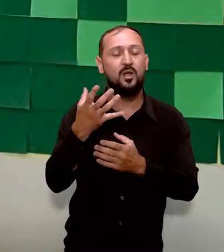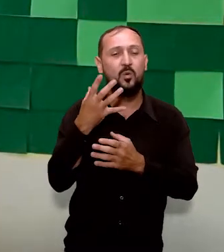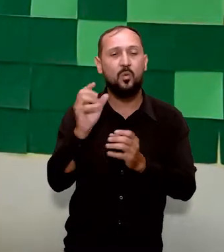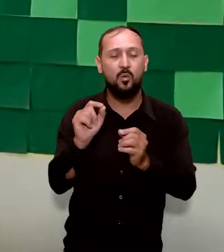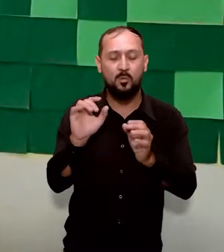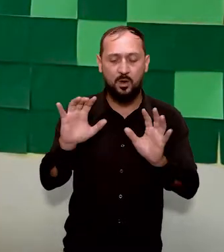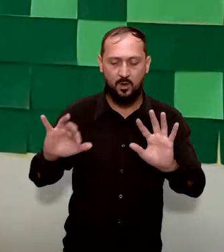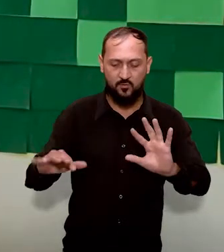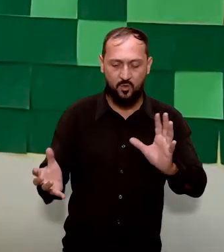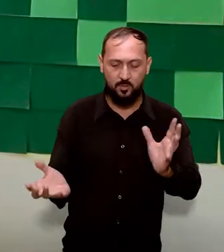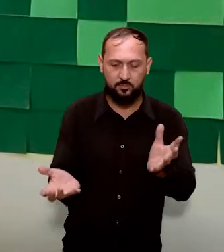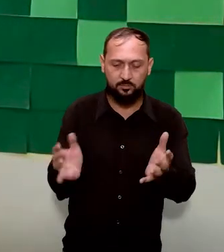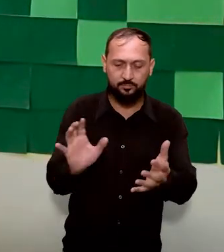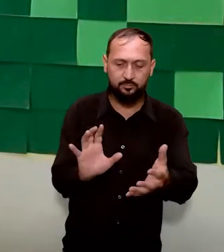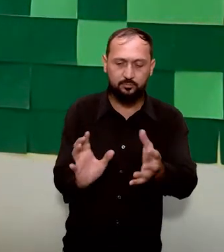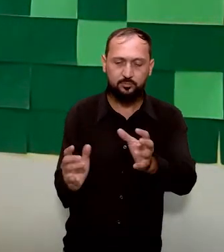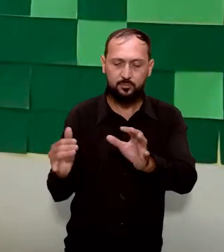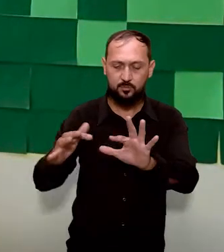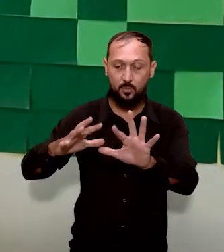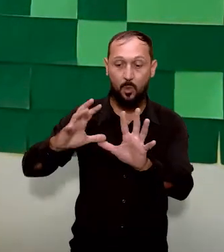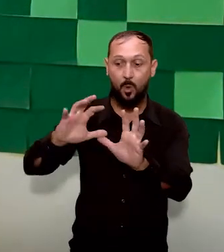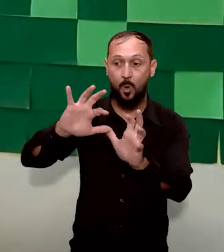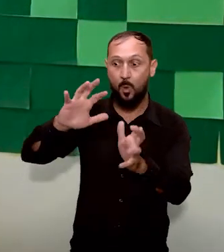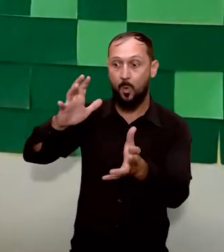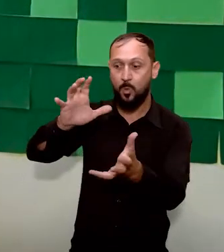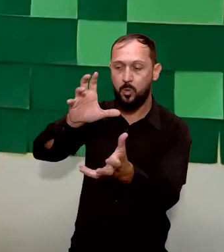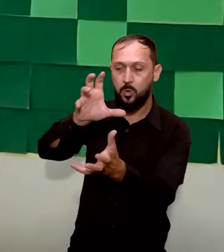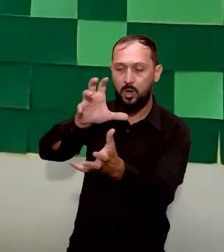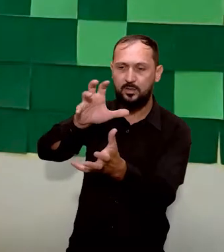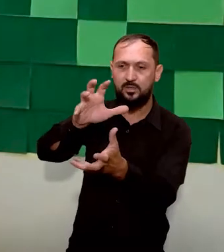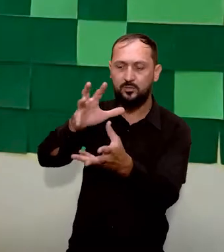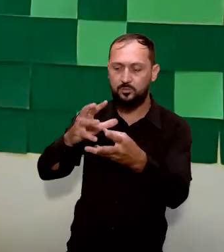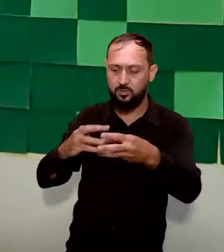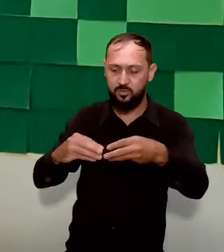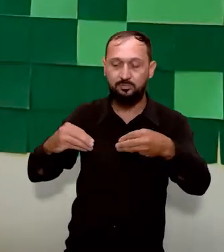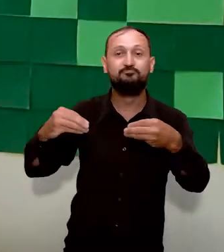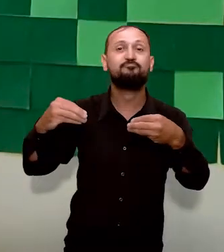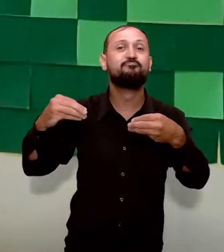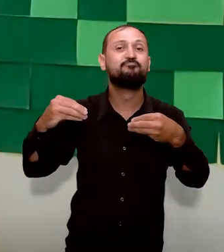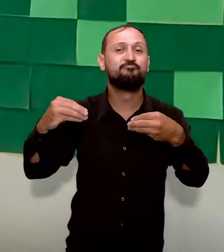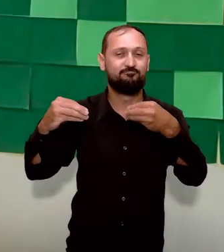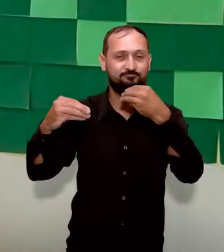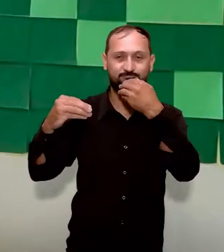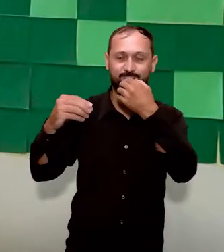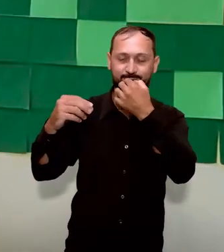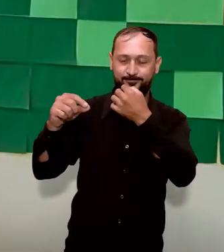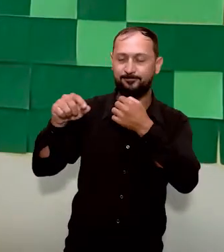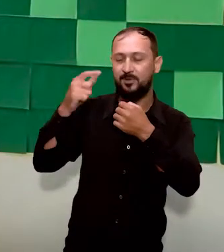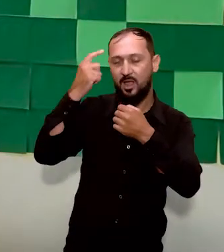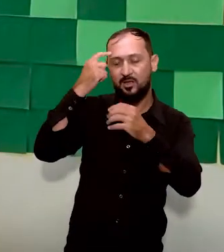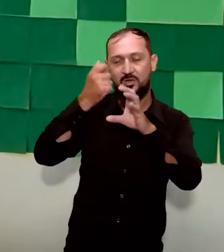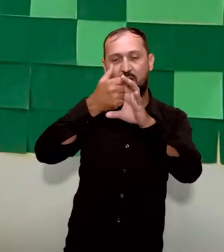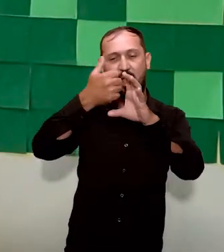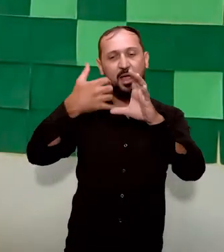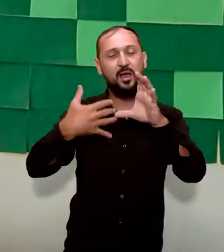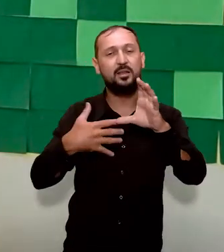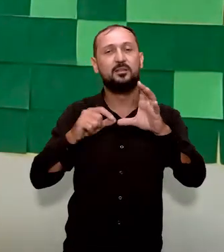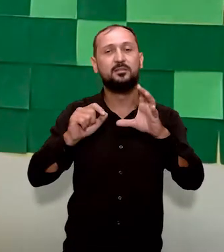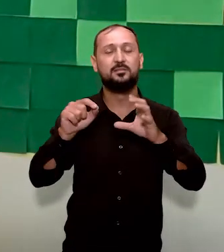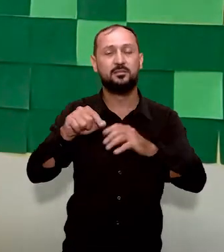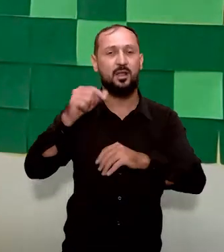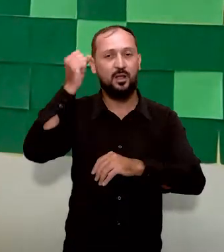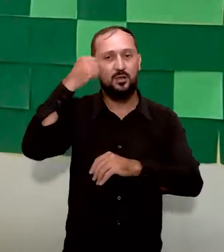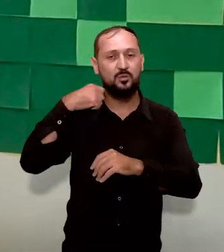vê a forma sendo construída e ao mesmo tempo sendo desconstruída. Eu vejo assim que a